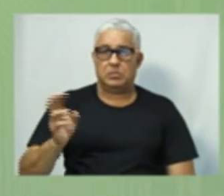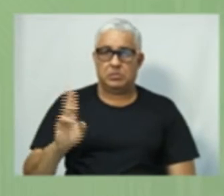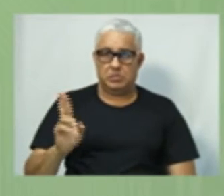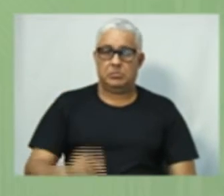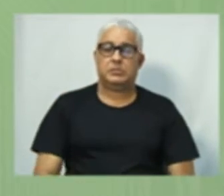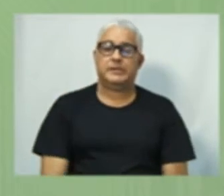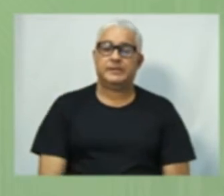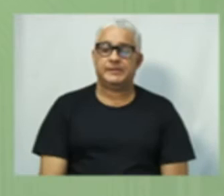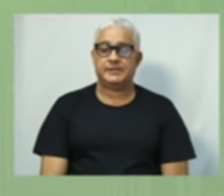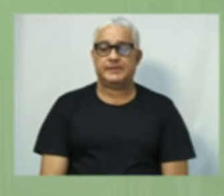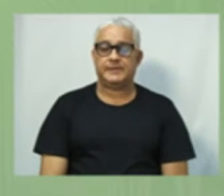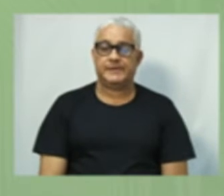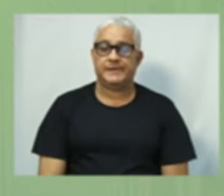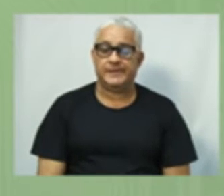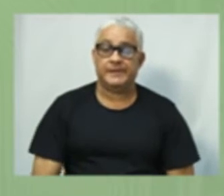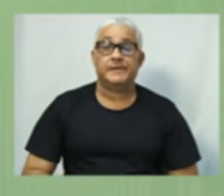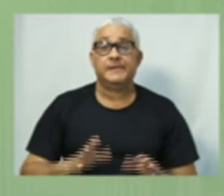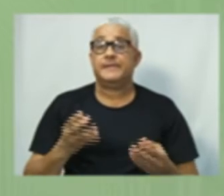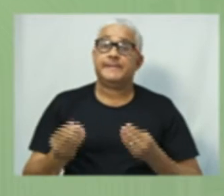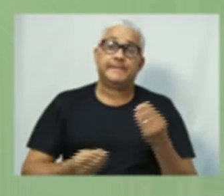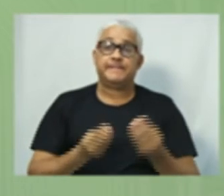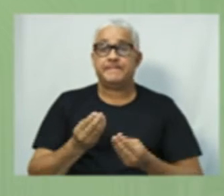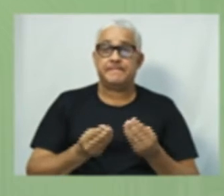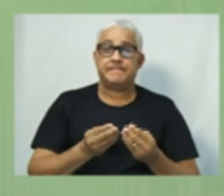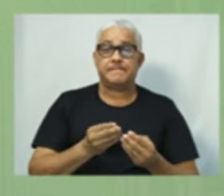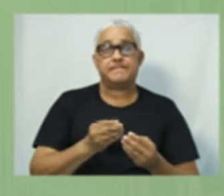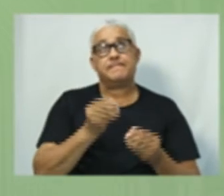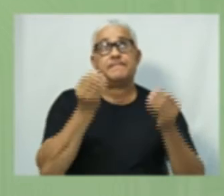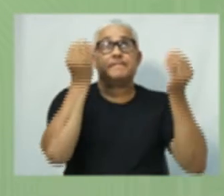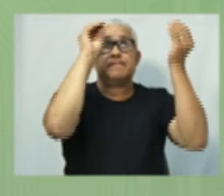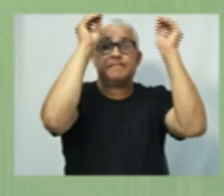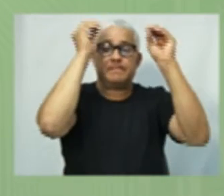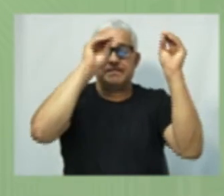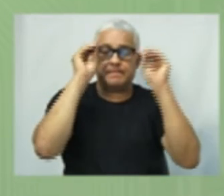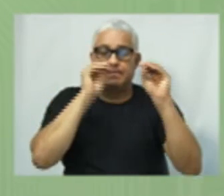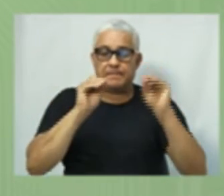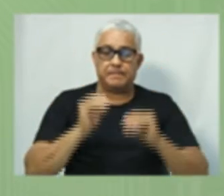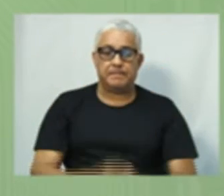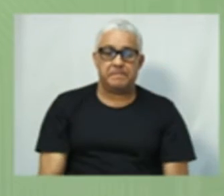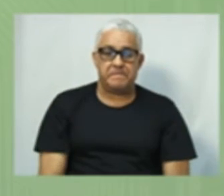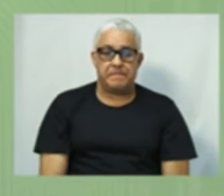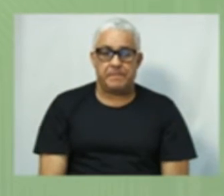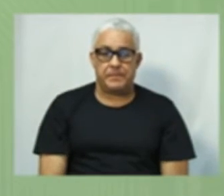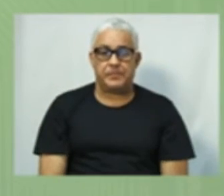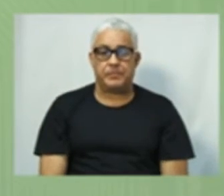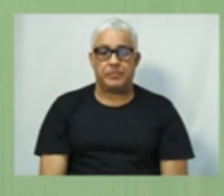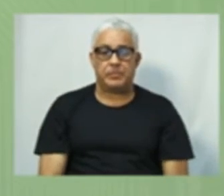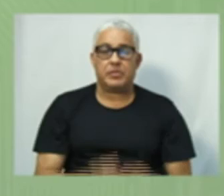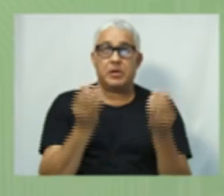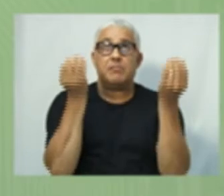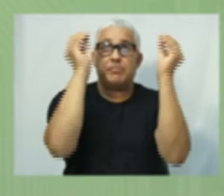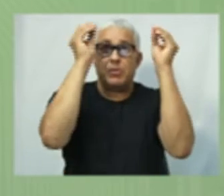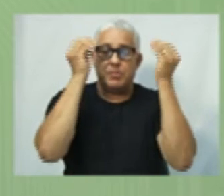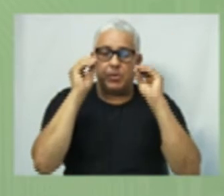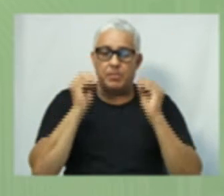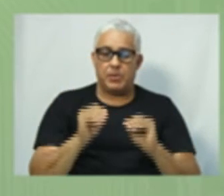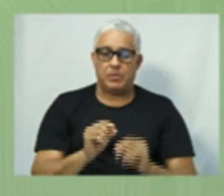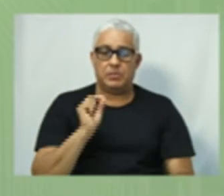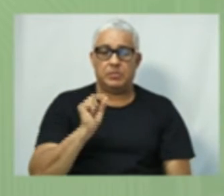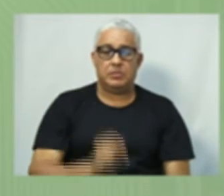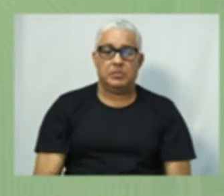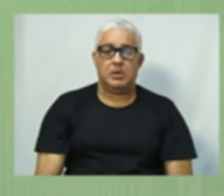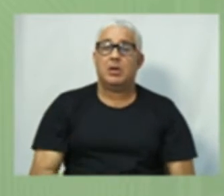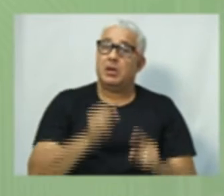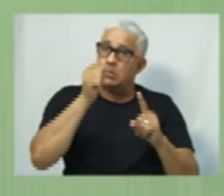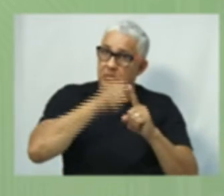2.940. Portanto, como ficaria nosso quadro lá em cima? Exatamente. Nosso quadro vai ser o quê? A cada